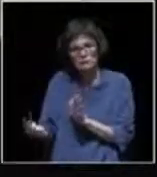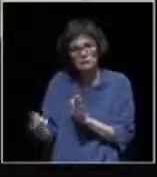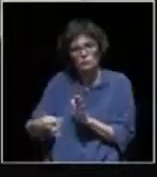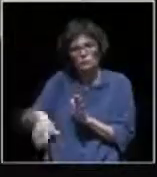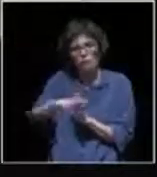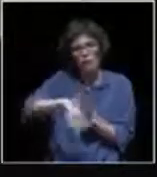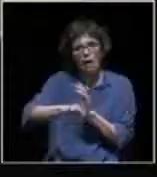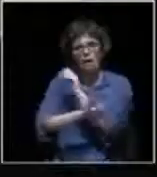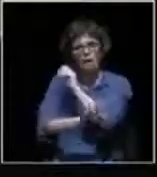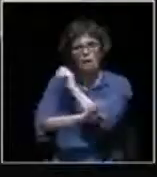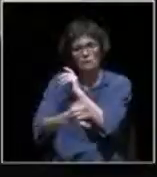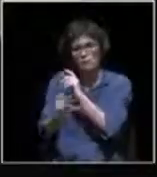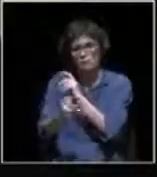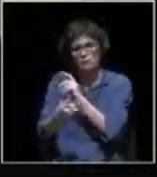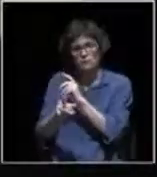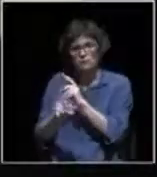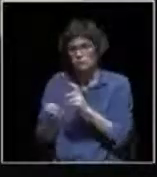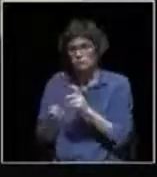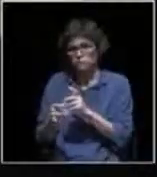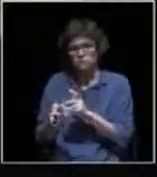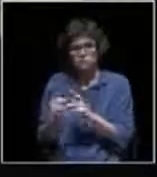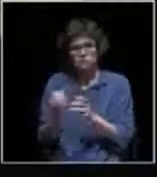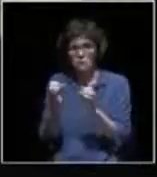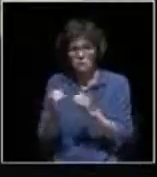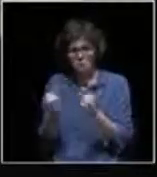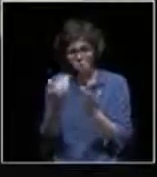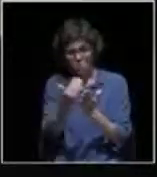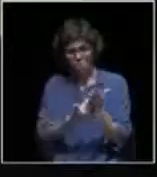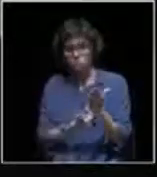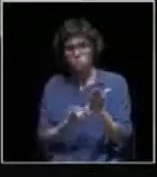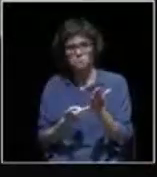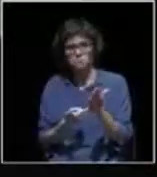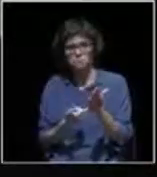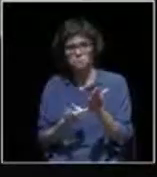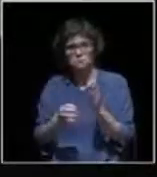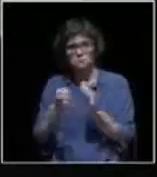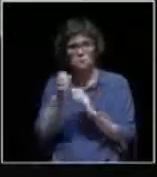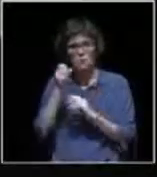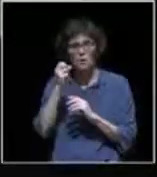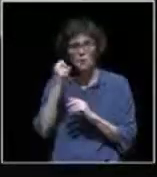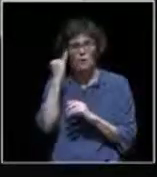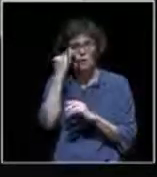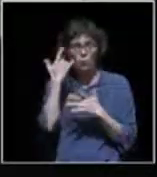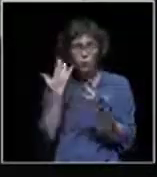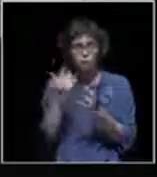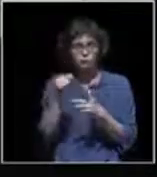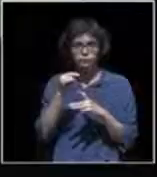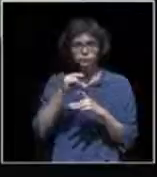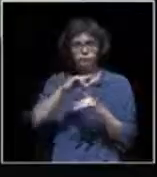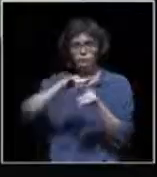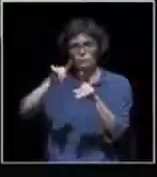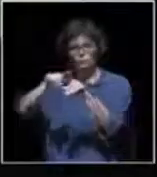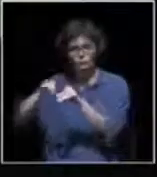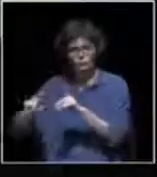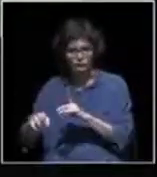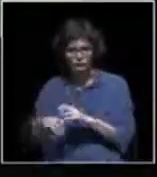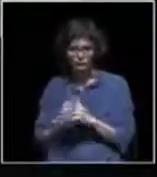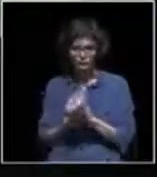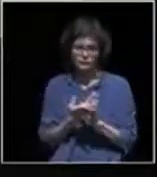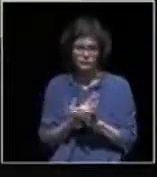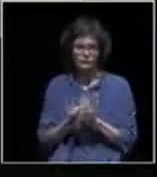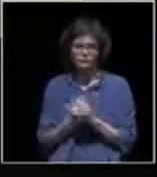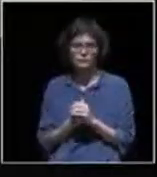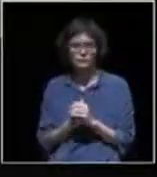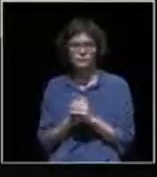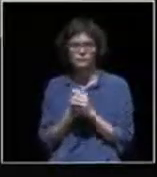freguesia que não foram contempladas, como os moradores da Quinta dos Alcotins, Quinta do Olival, Bairro da Cruz Vermelha ou as ruas André Gouveia e Fernando Namora, por